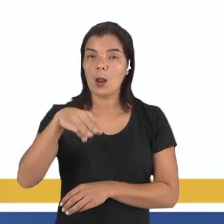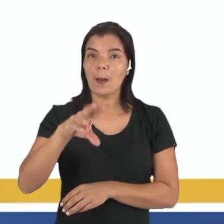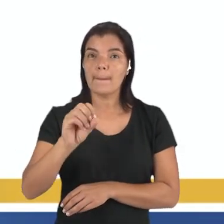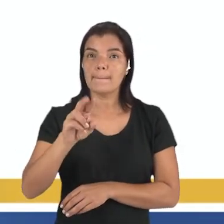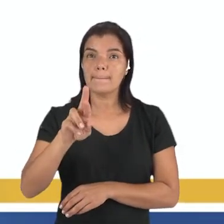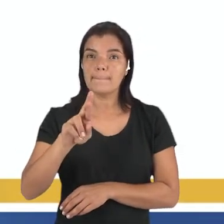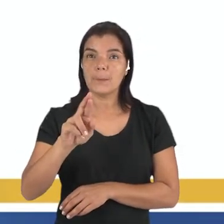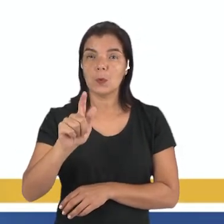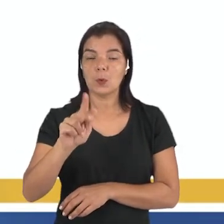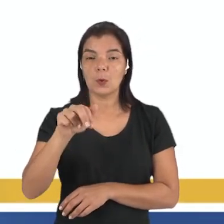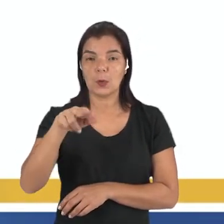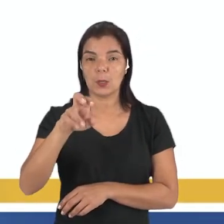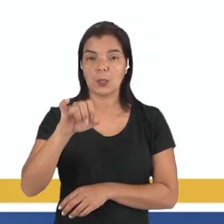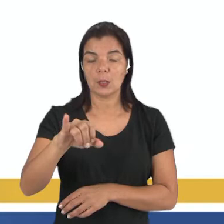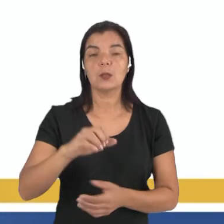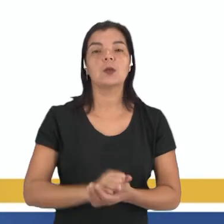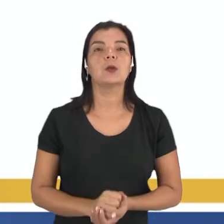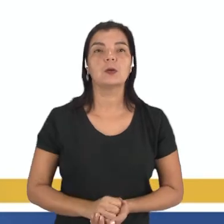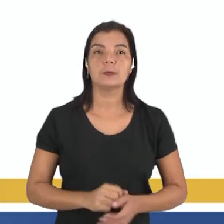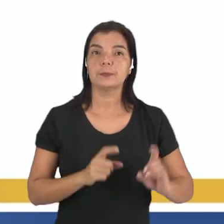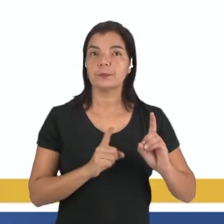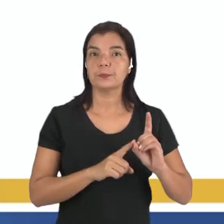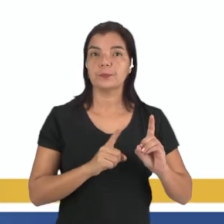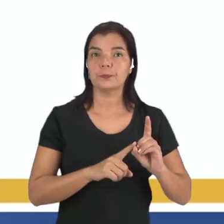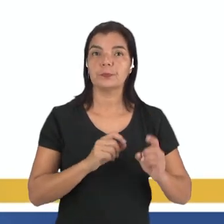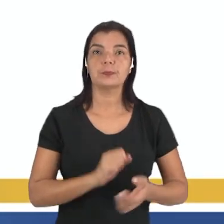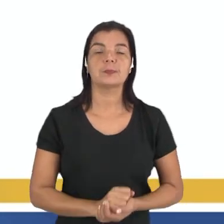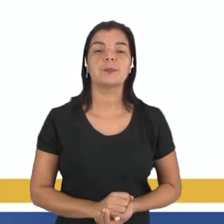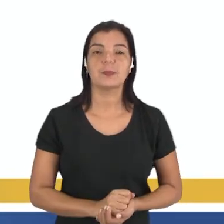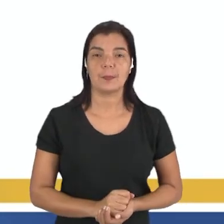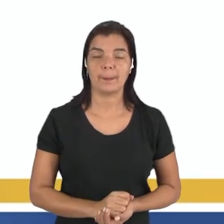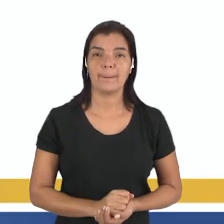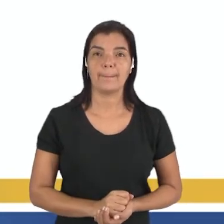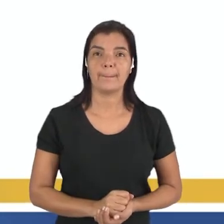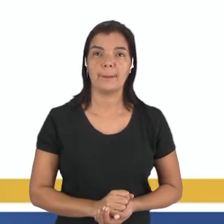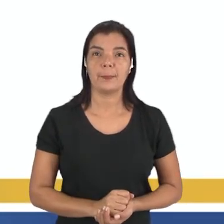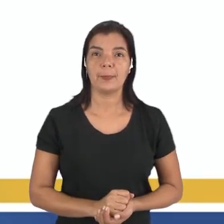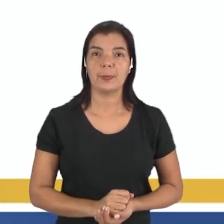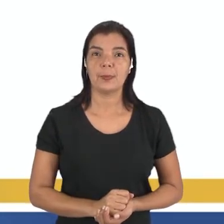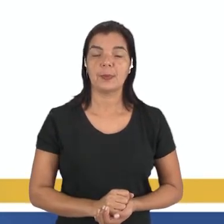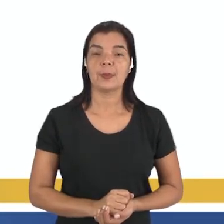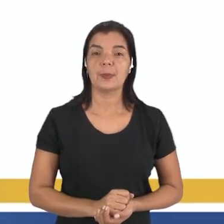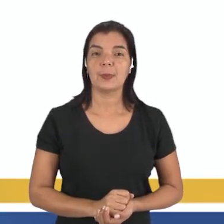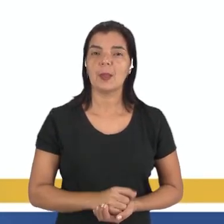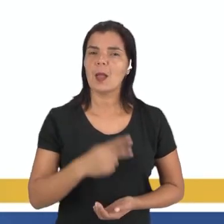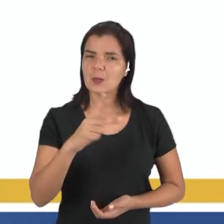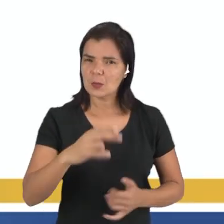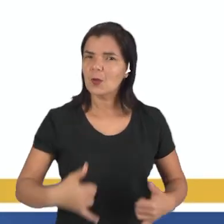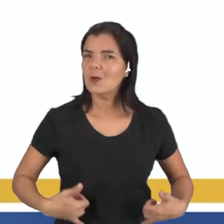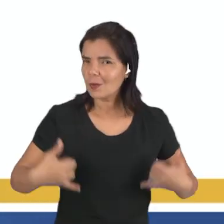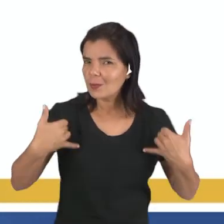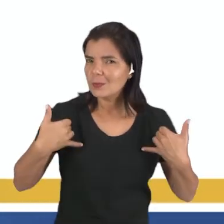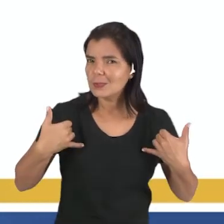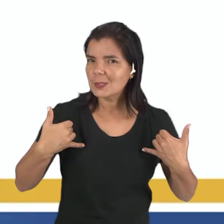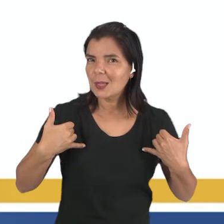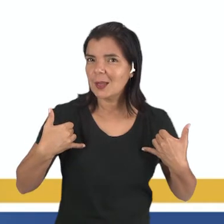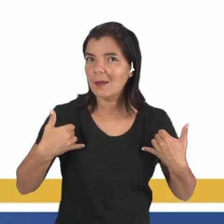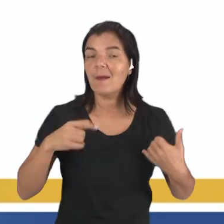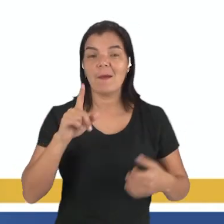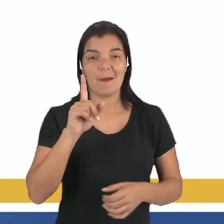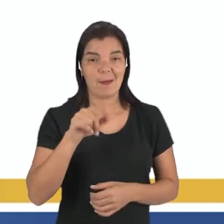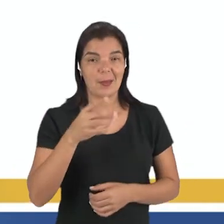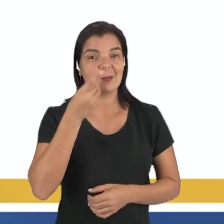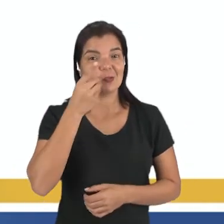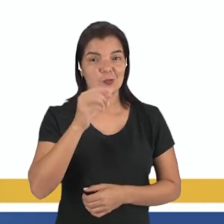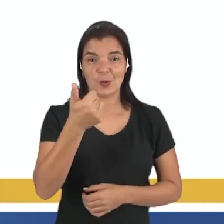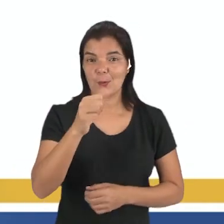Lamborghini? E na letra D. Is your birthday? It's on June 11th. É o seu aniversário? É no